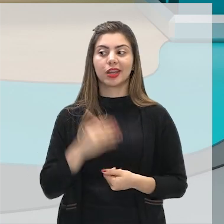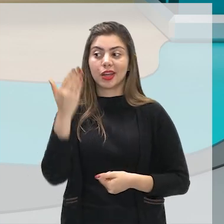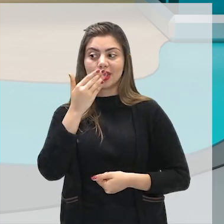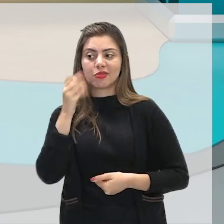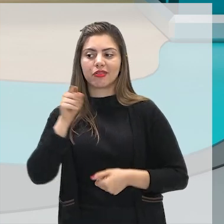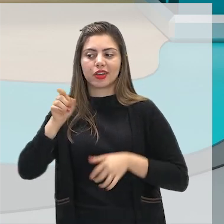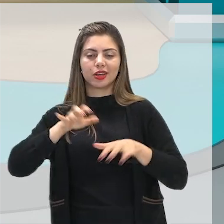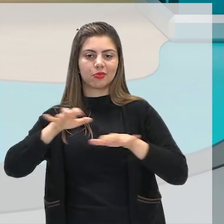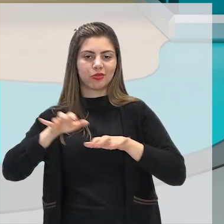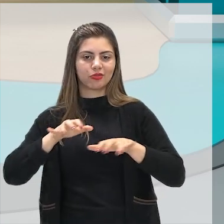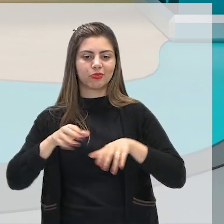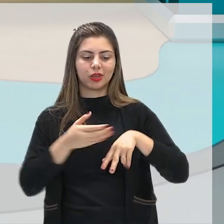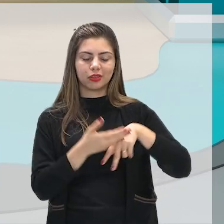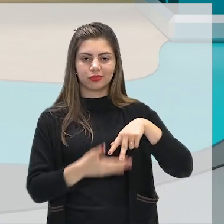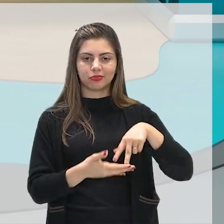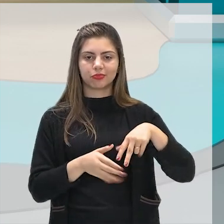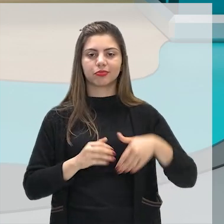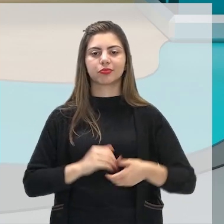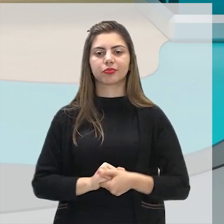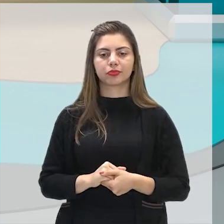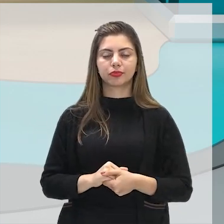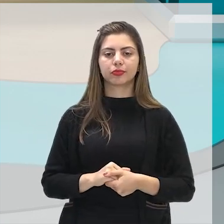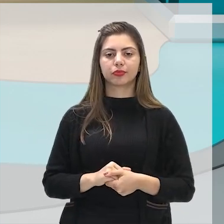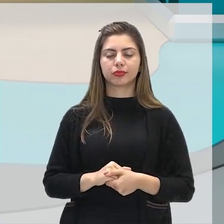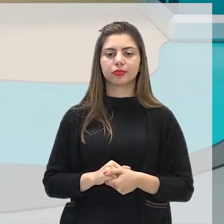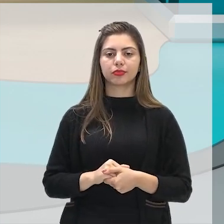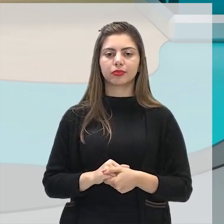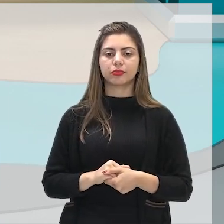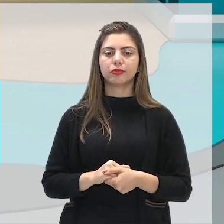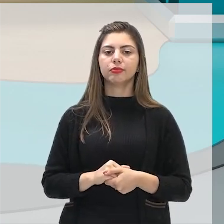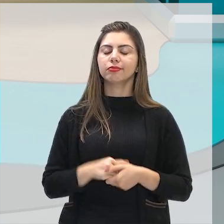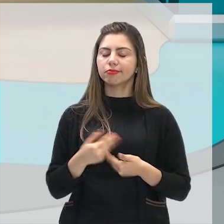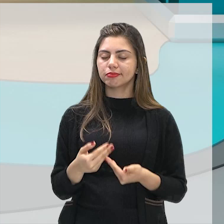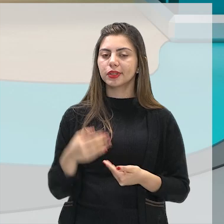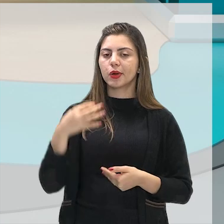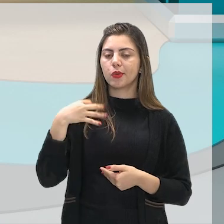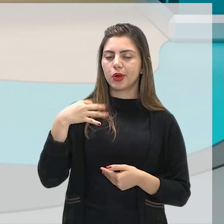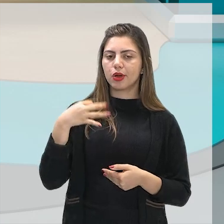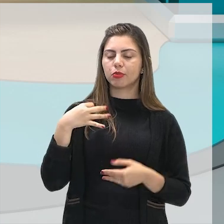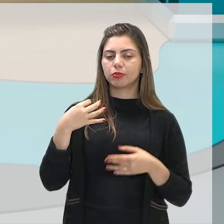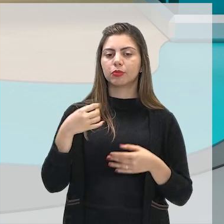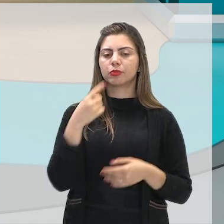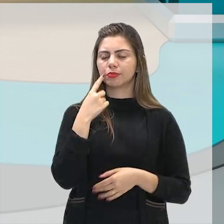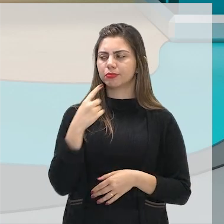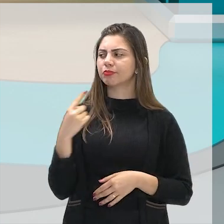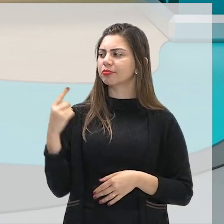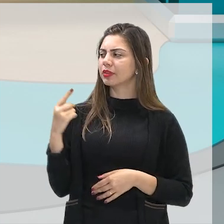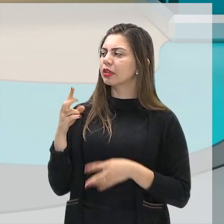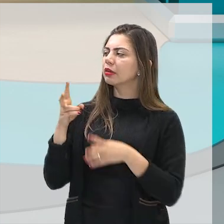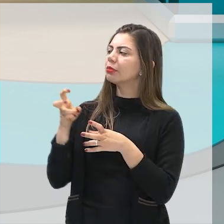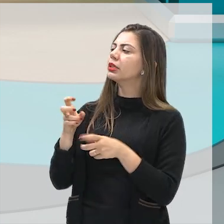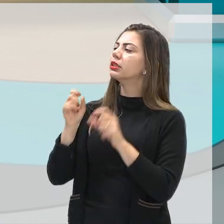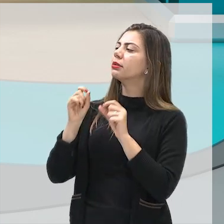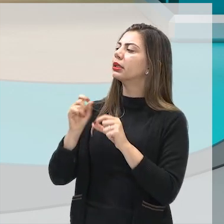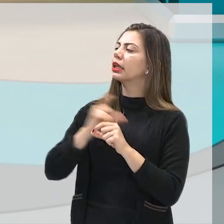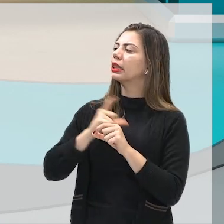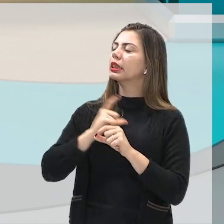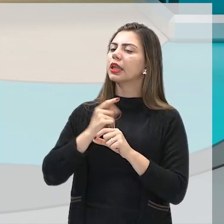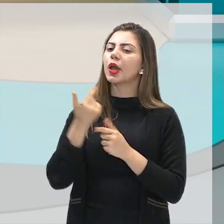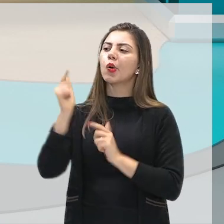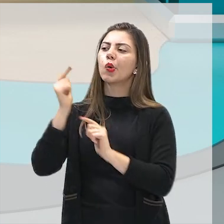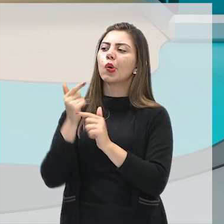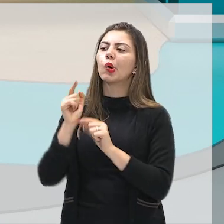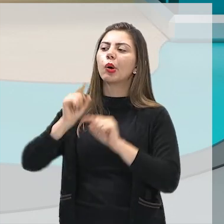das nossas pernas, tá? Além dessa vestimenta, vocês estão vendo que por cima dessa vestimenta a gente tem